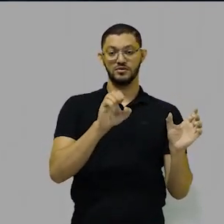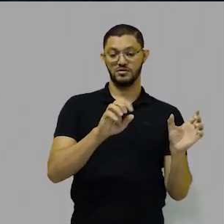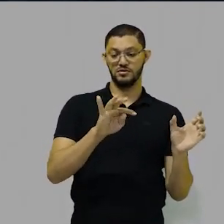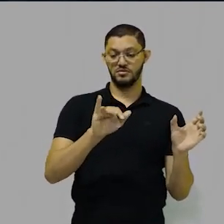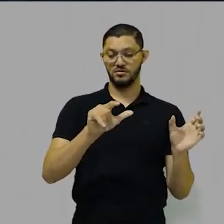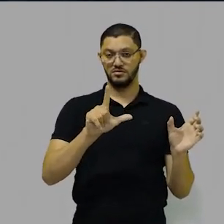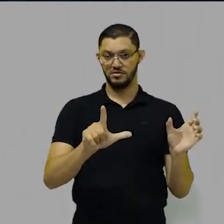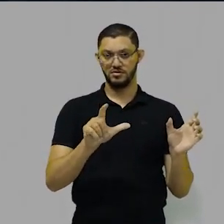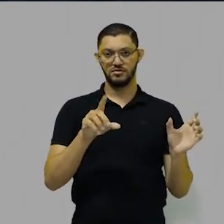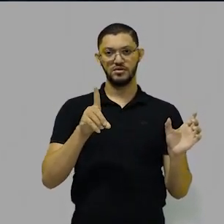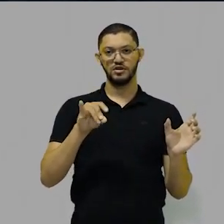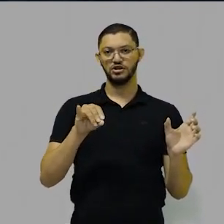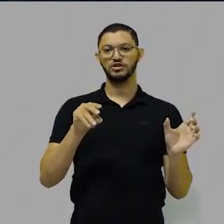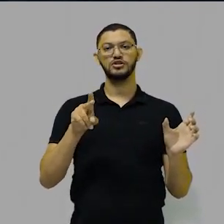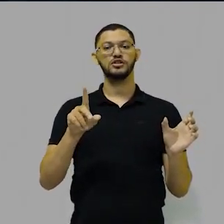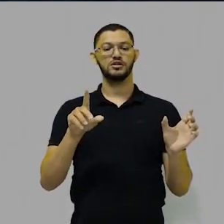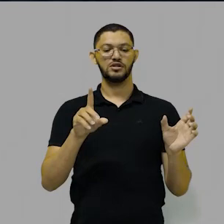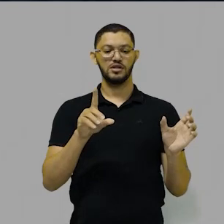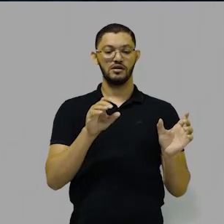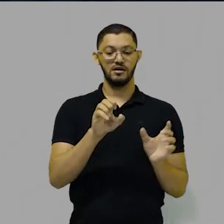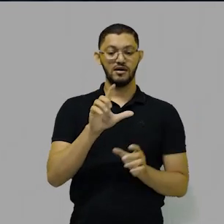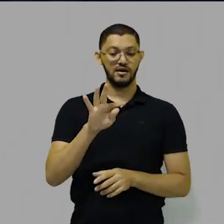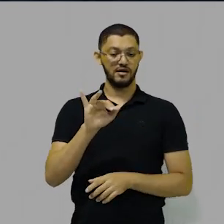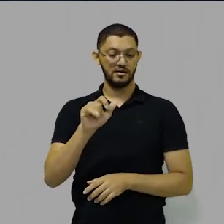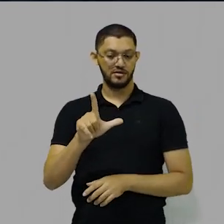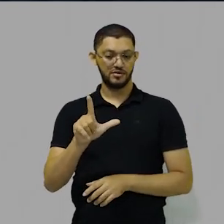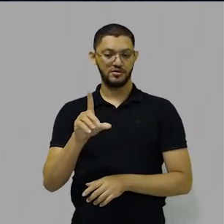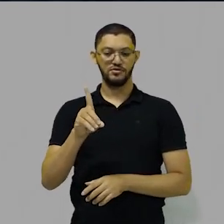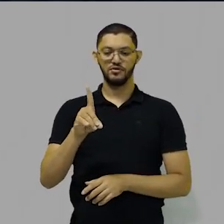etil dimetilamina, etil